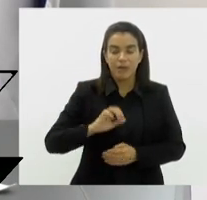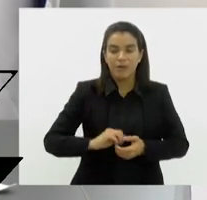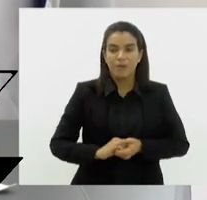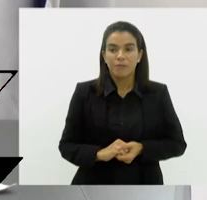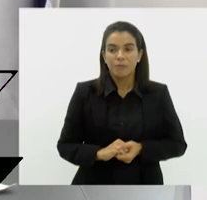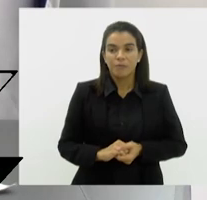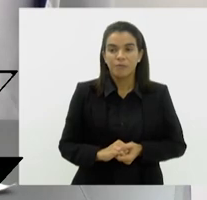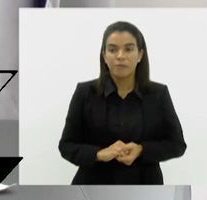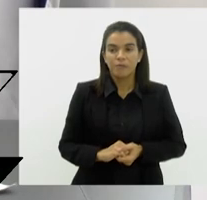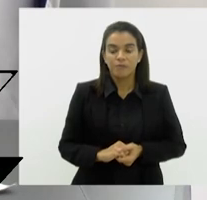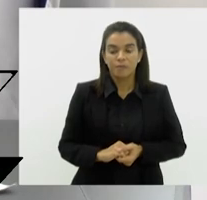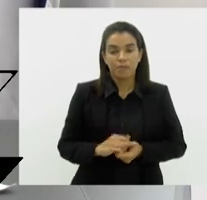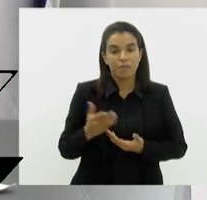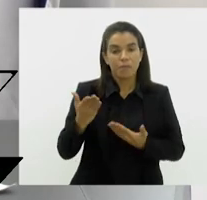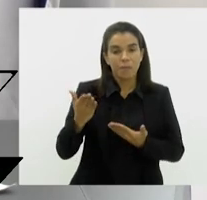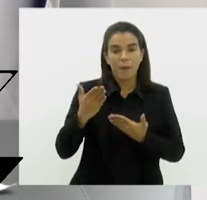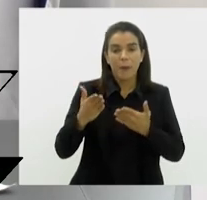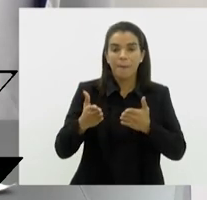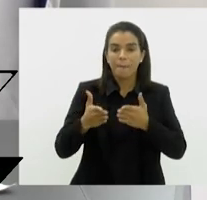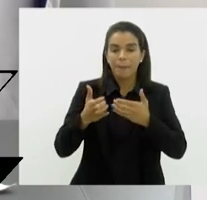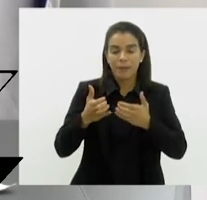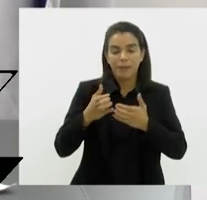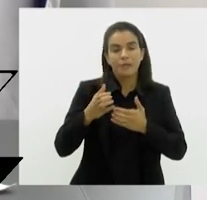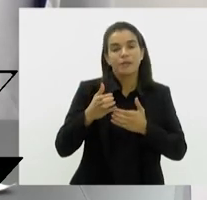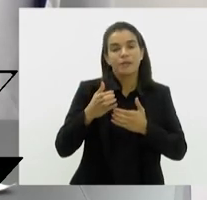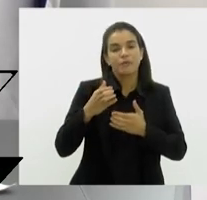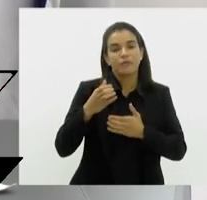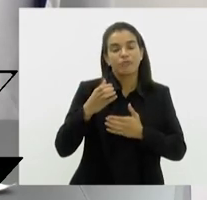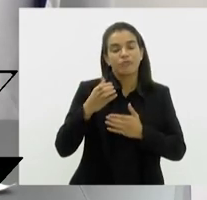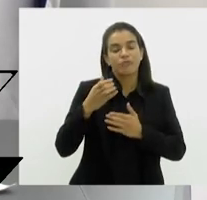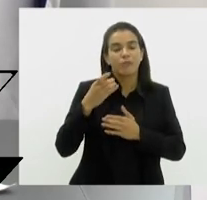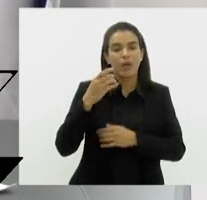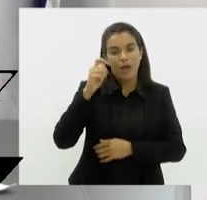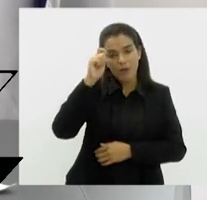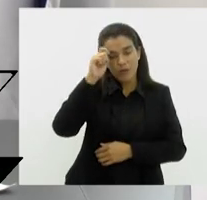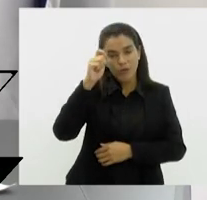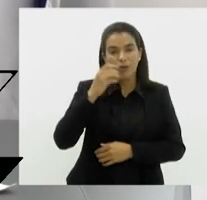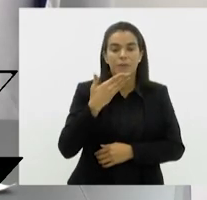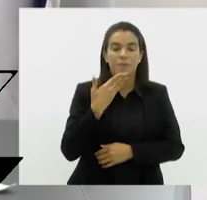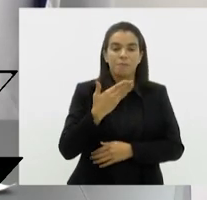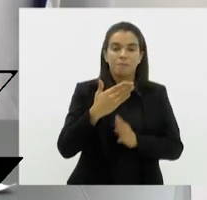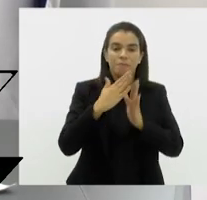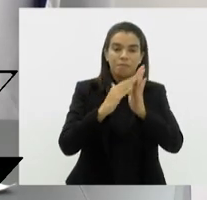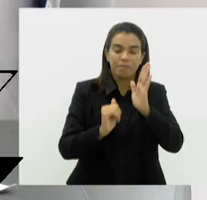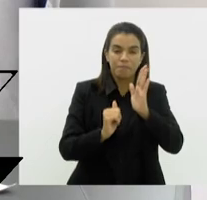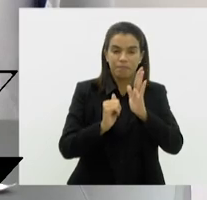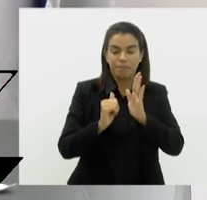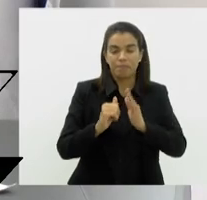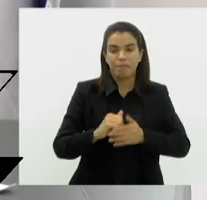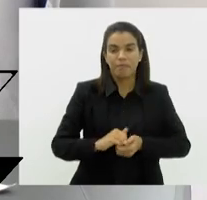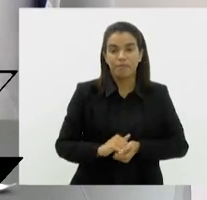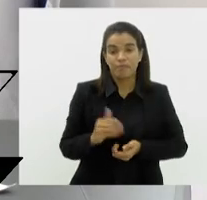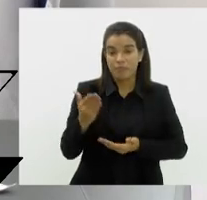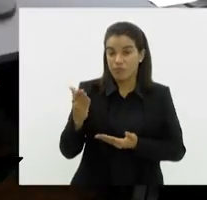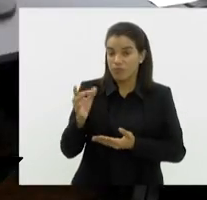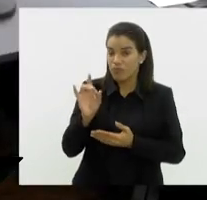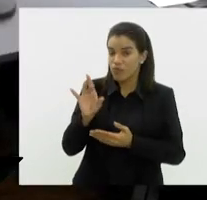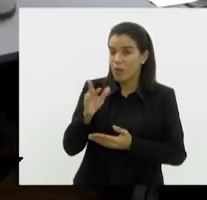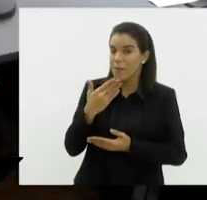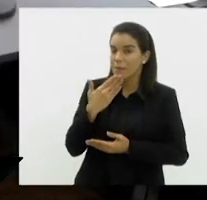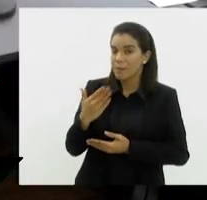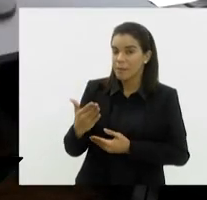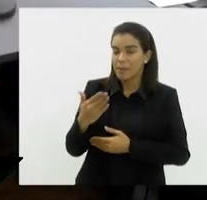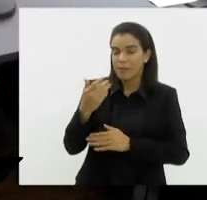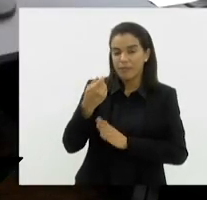a pedido da autora, projeto retirado de pauta. Obrigada. Além do... Eu queria só que a autora...